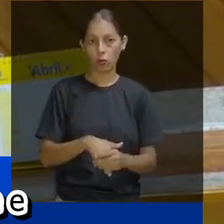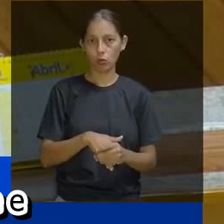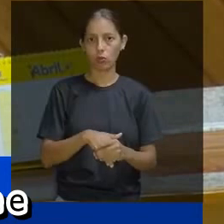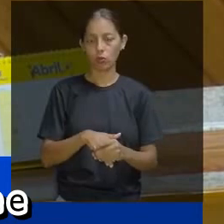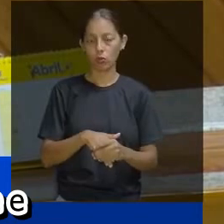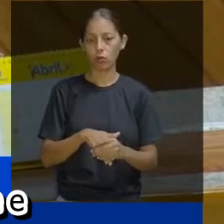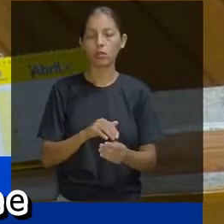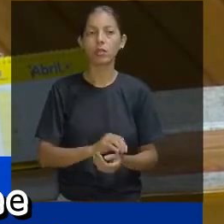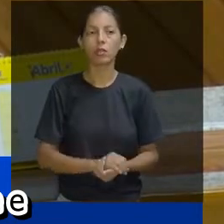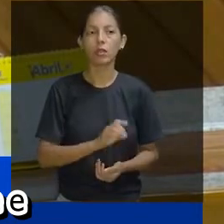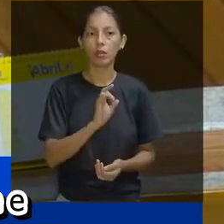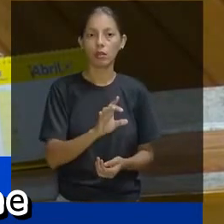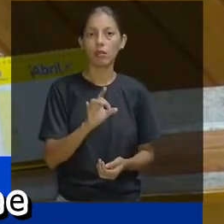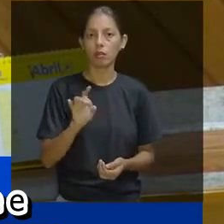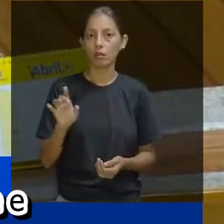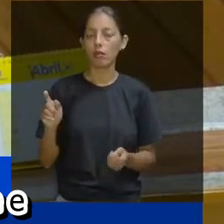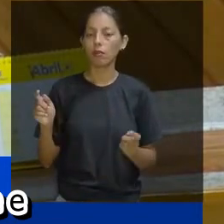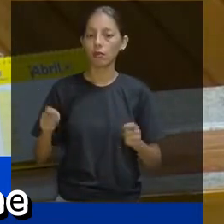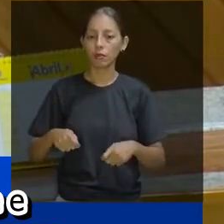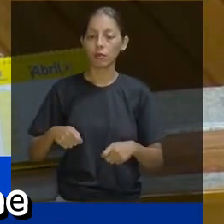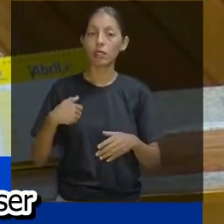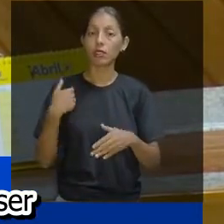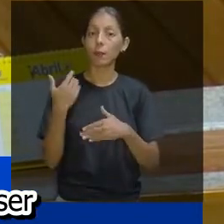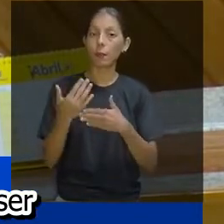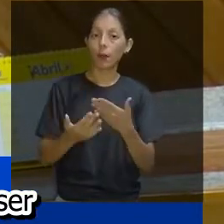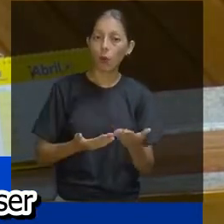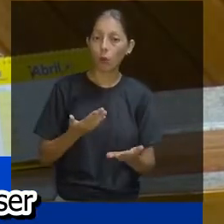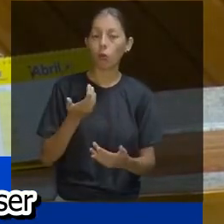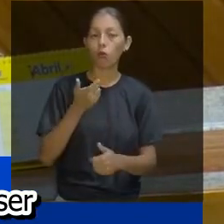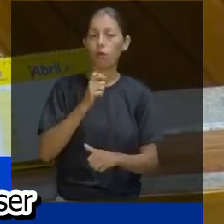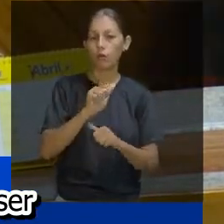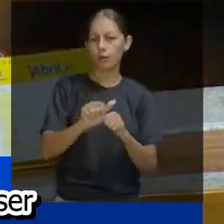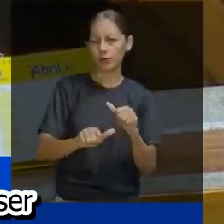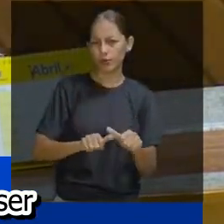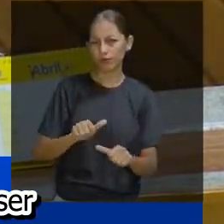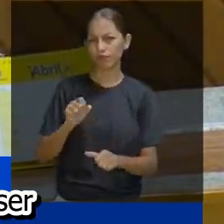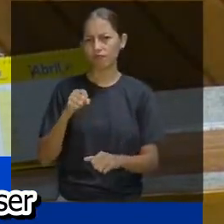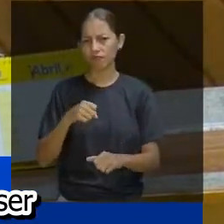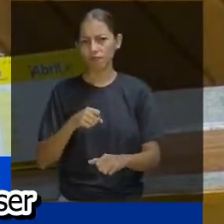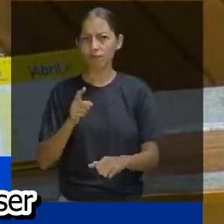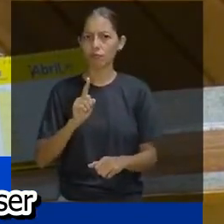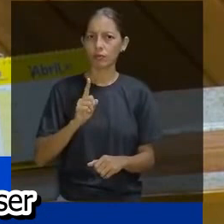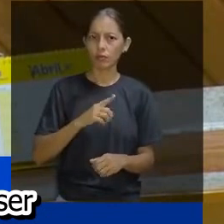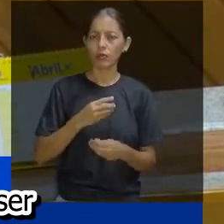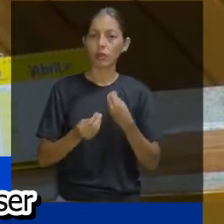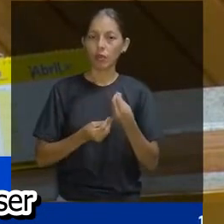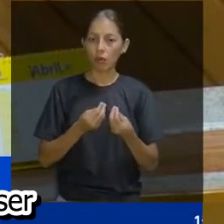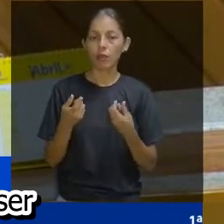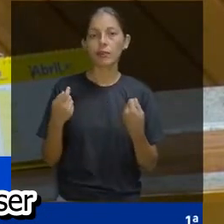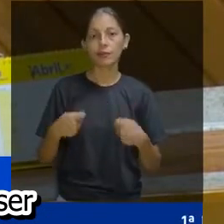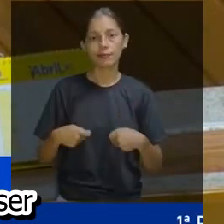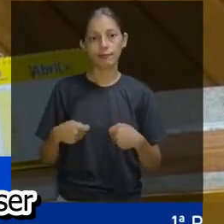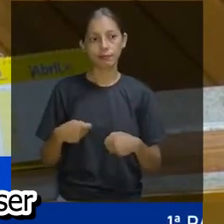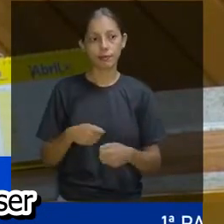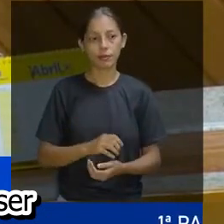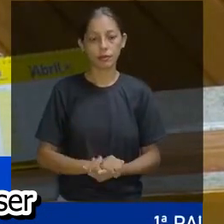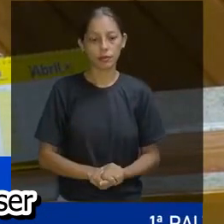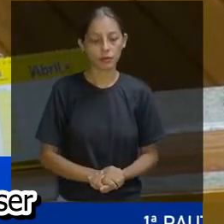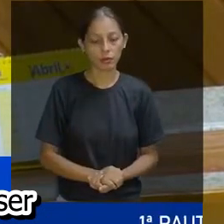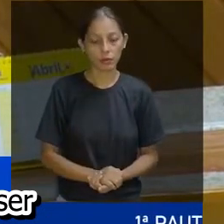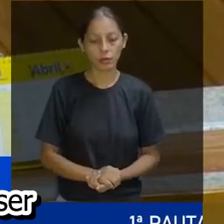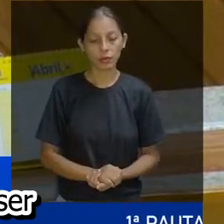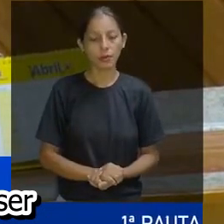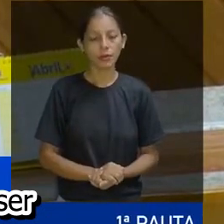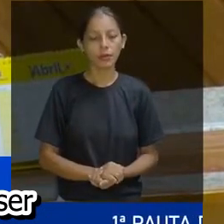uma sessão para poder fazer um ajuste, né, e ao final adotar uma posição que vai ser